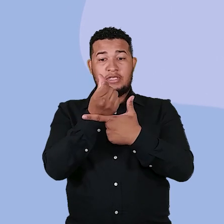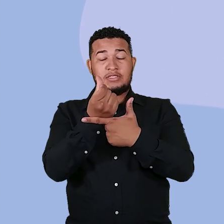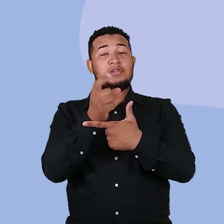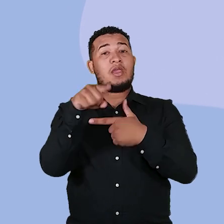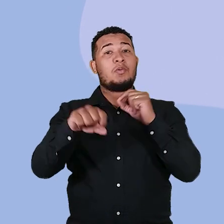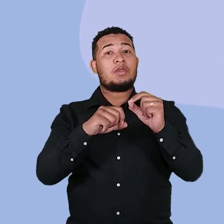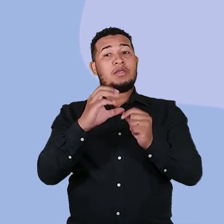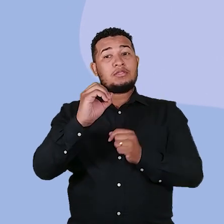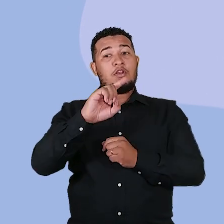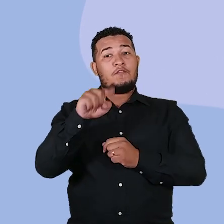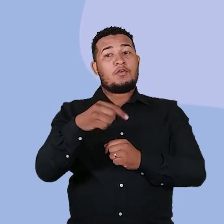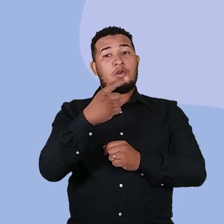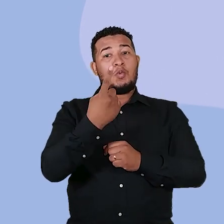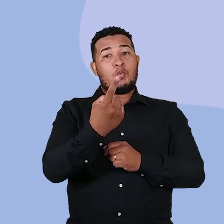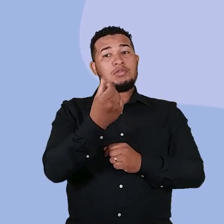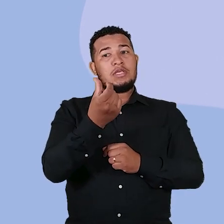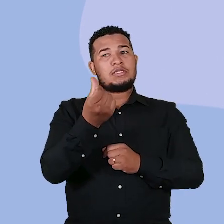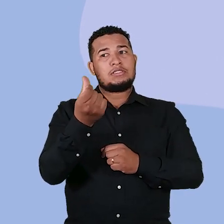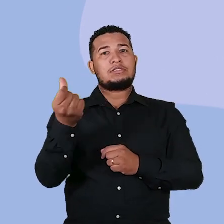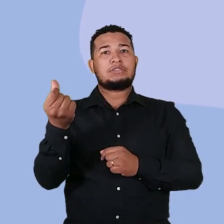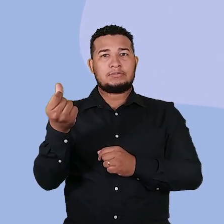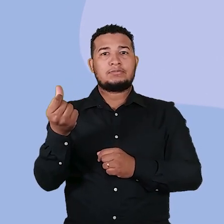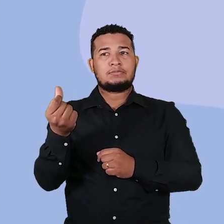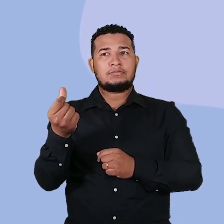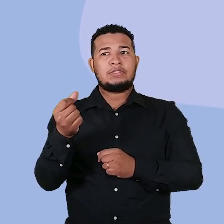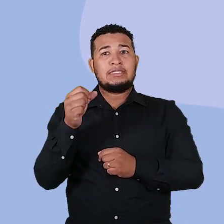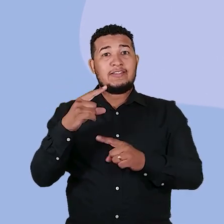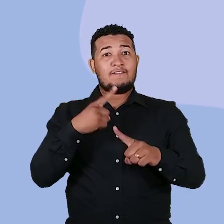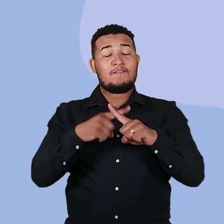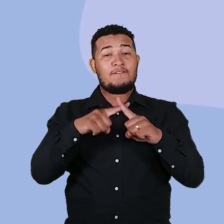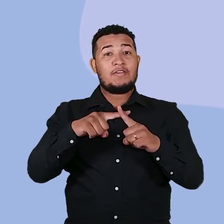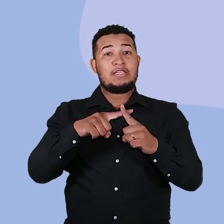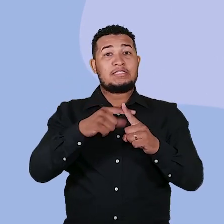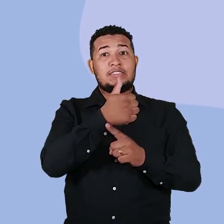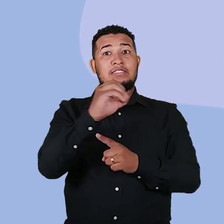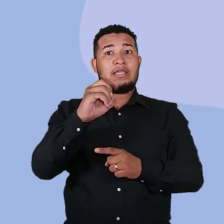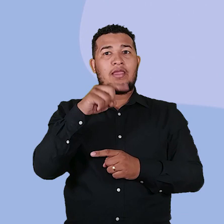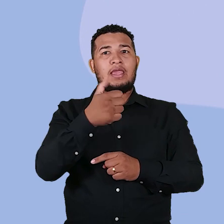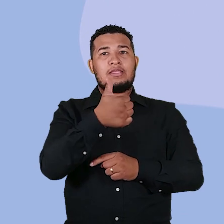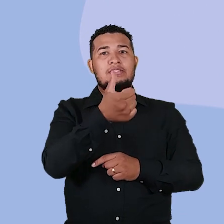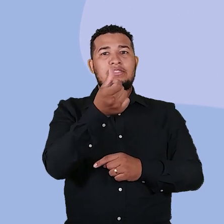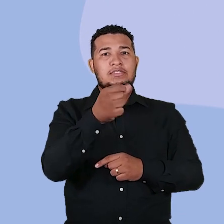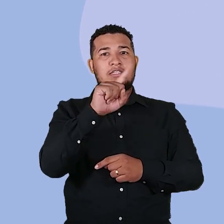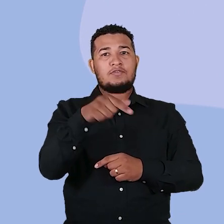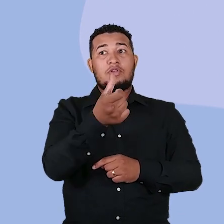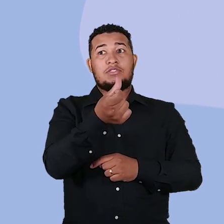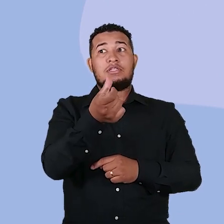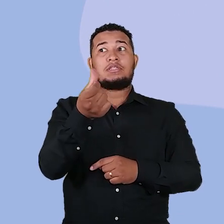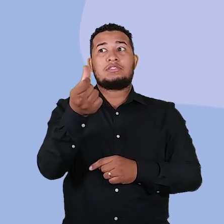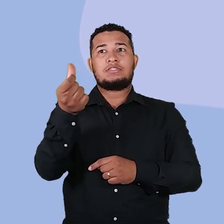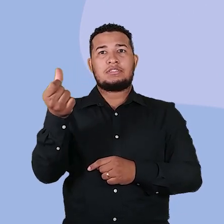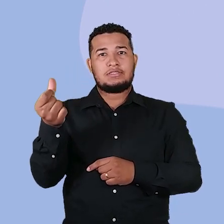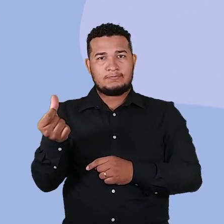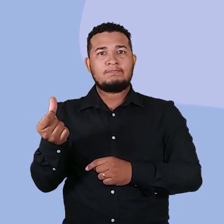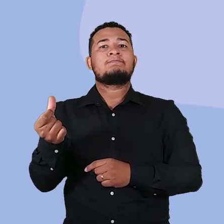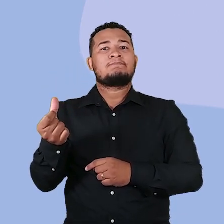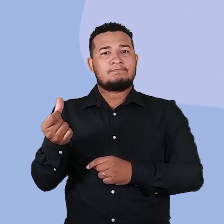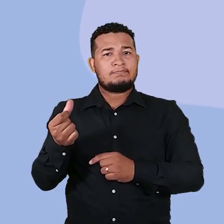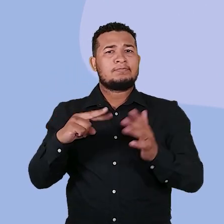que um dividido por seis vai dar 0,1666 e x sem vai dar